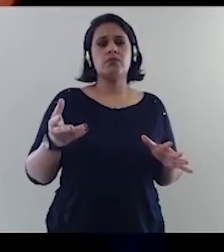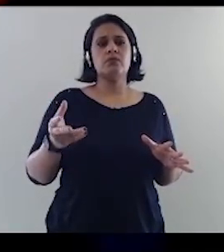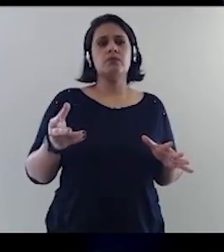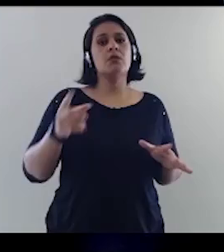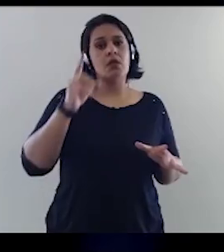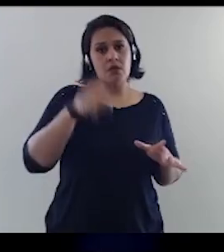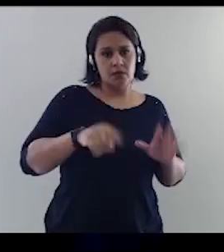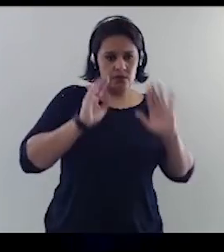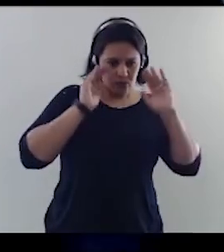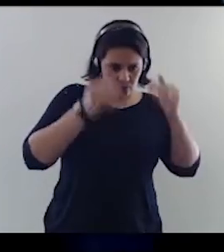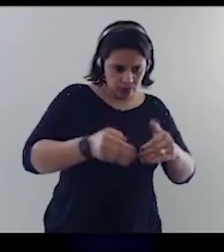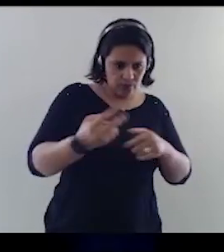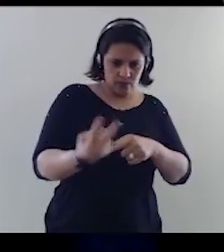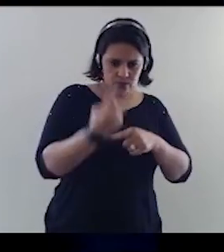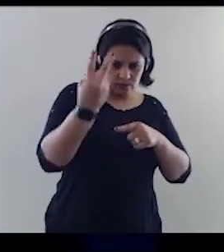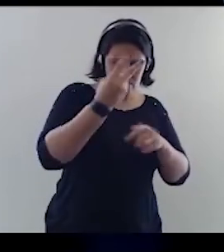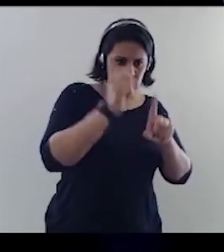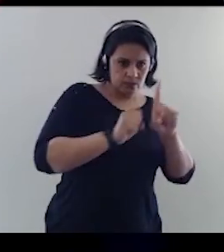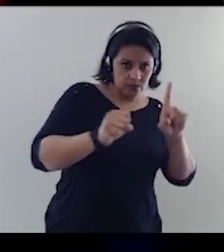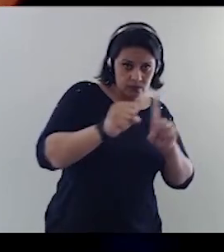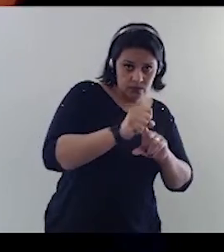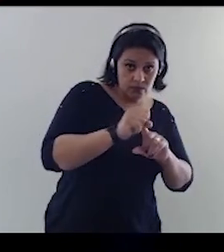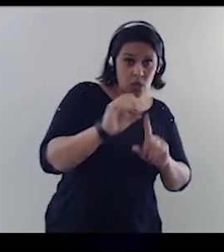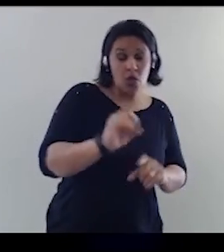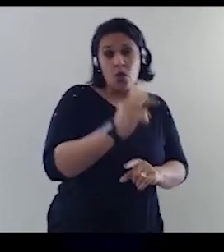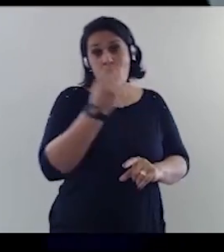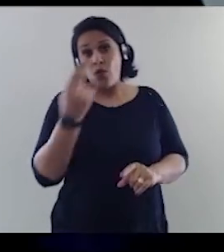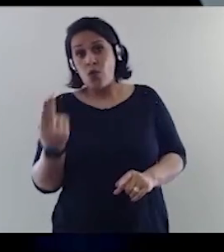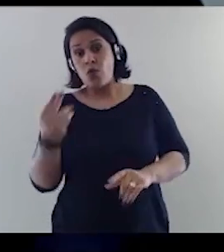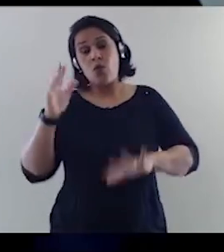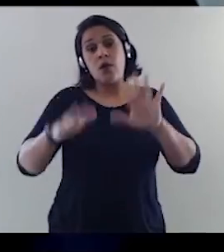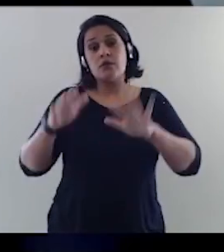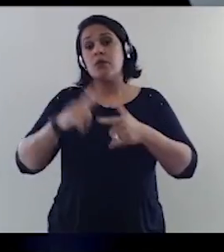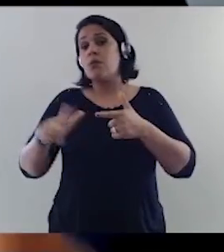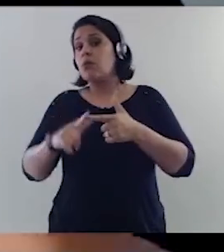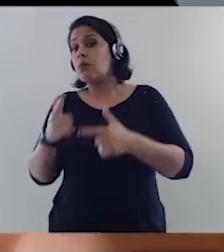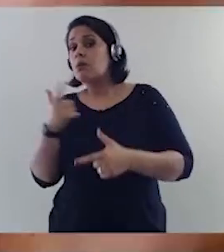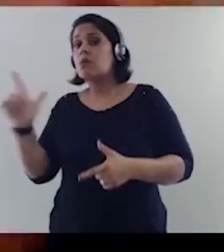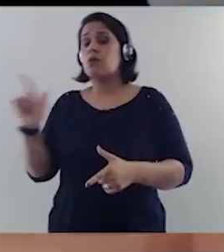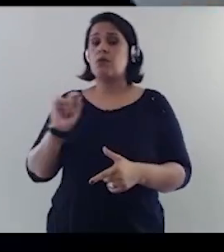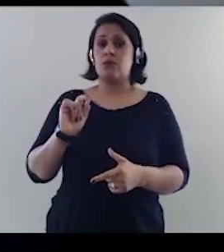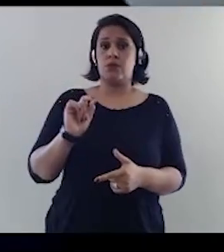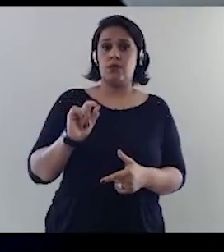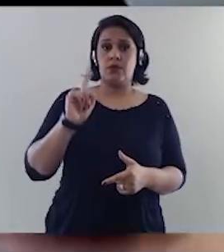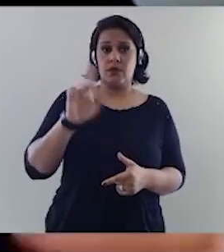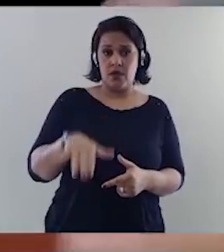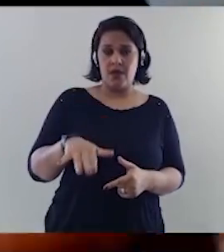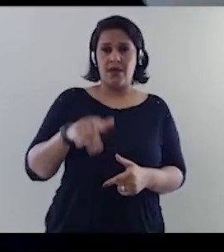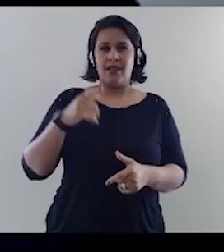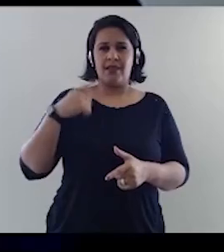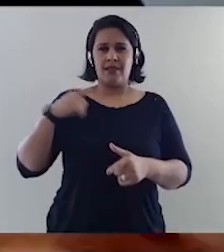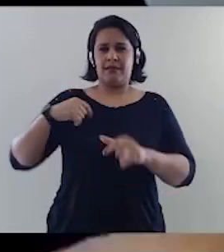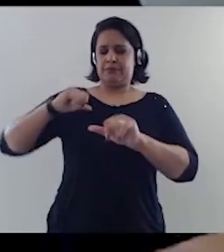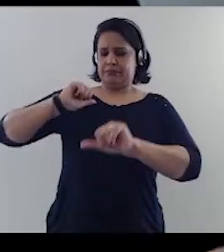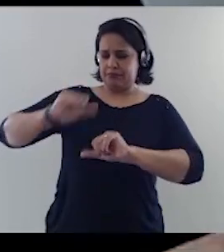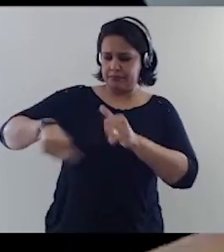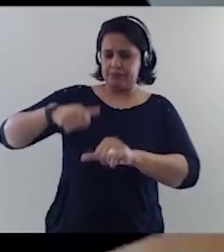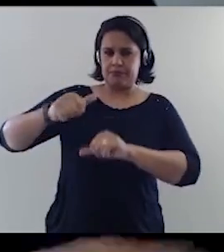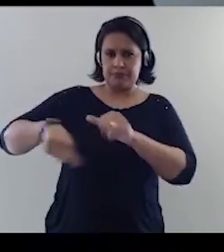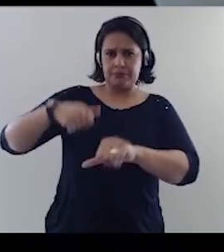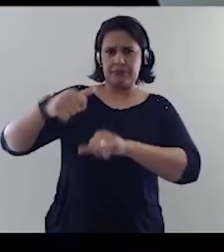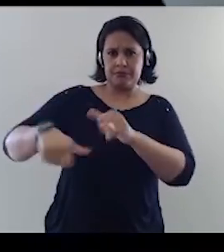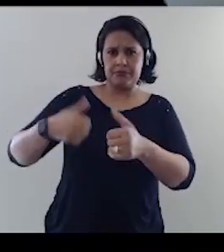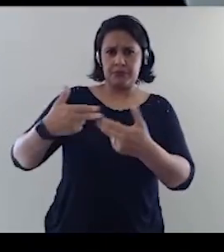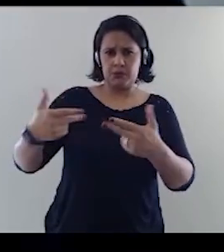da sociedade, criando injustiças, ou precisamente o contrário, que é ou a alteração subreptícia dos